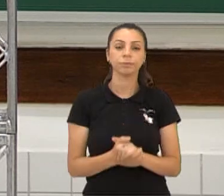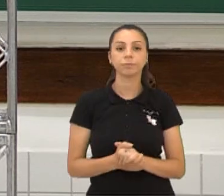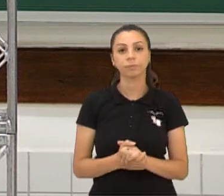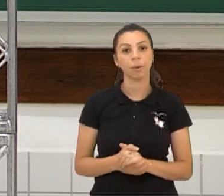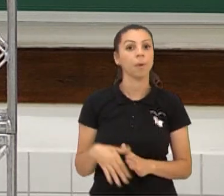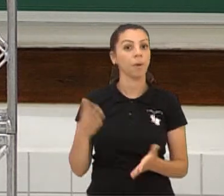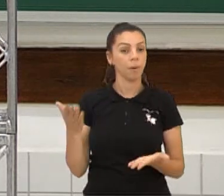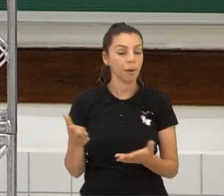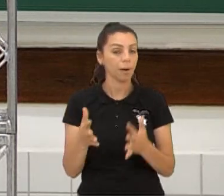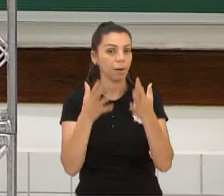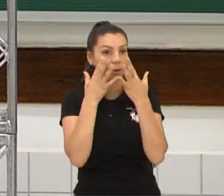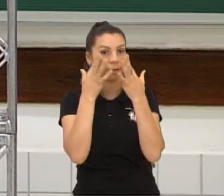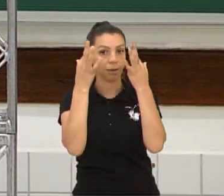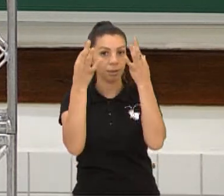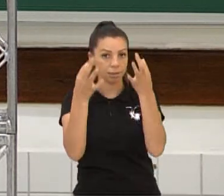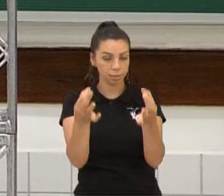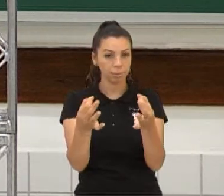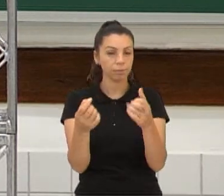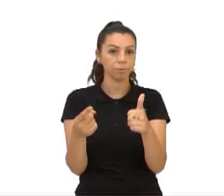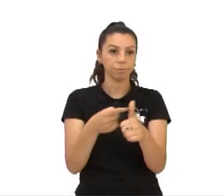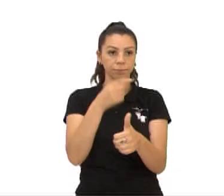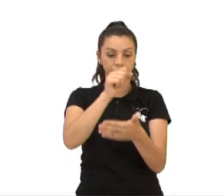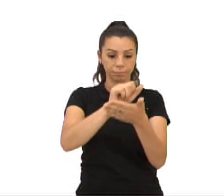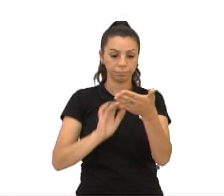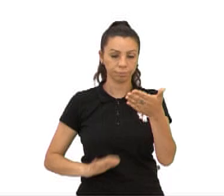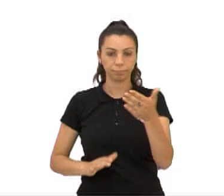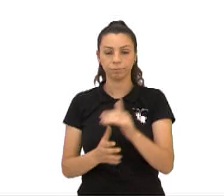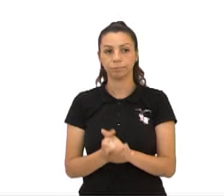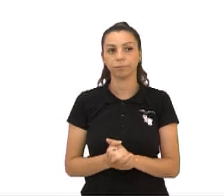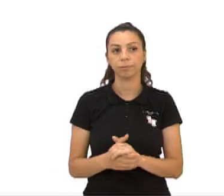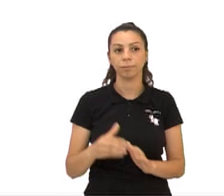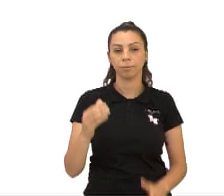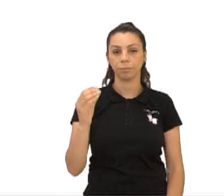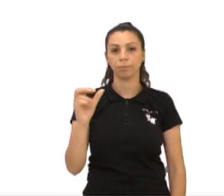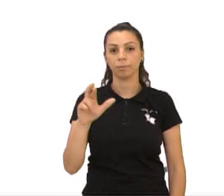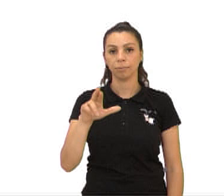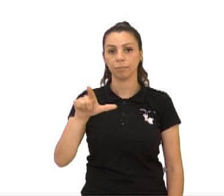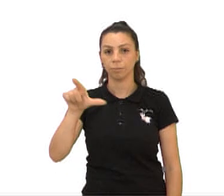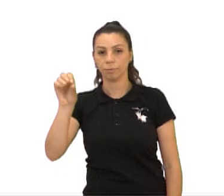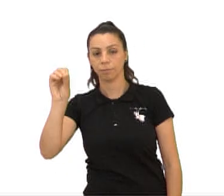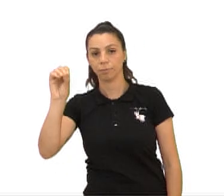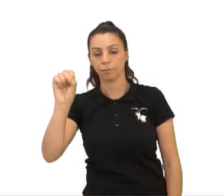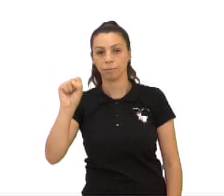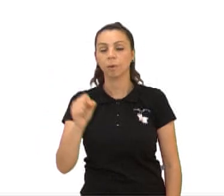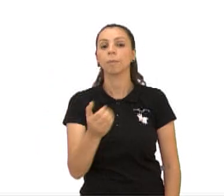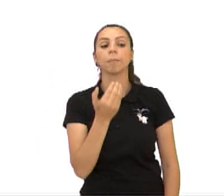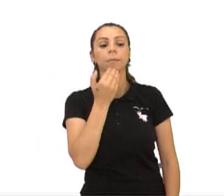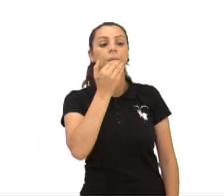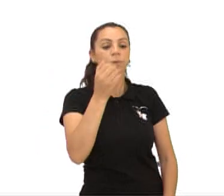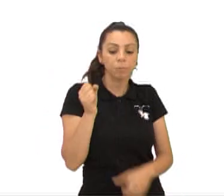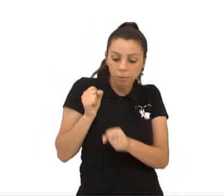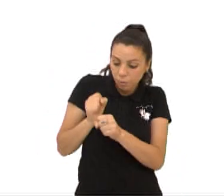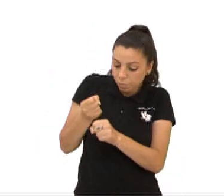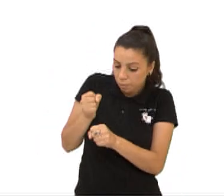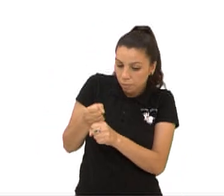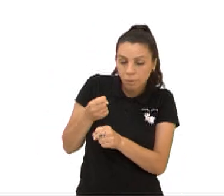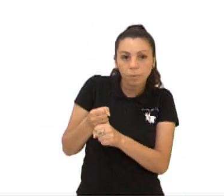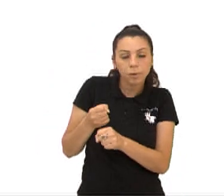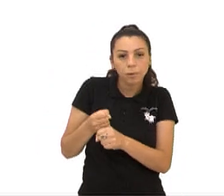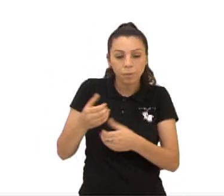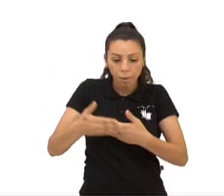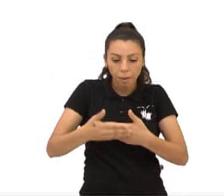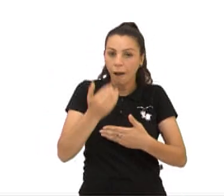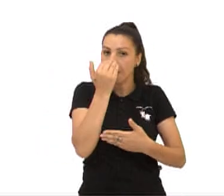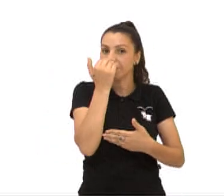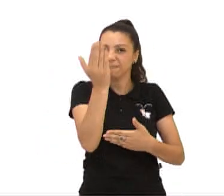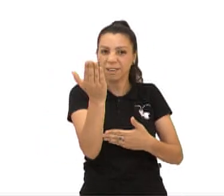bastante atenção aqui nesse primeiro exercício aqui, ó. Carlos pediu para construirmos a fachada da sua casa.